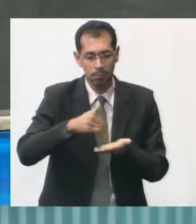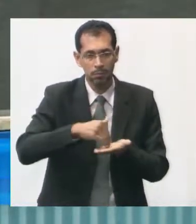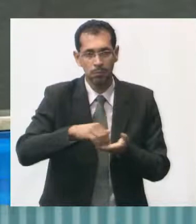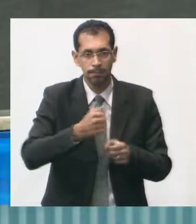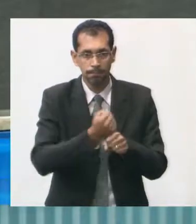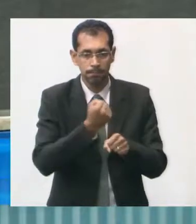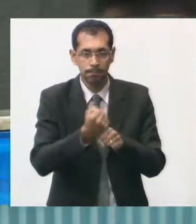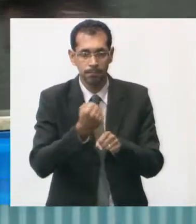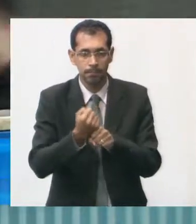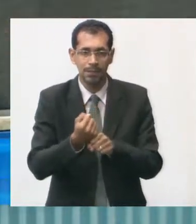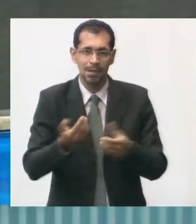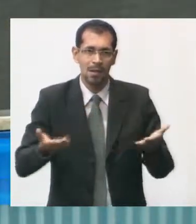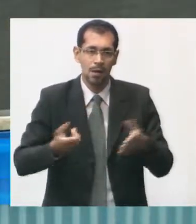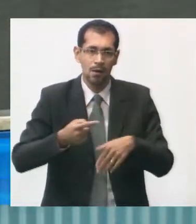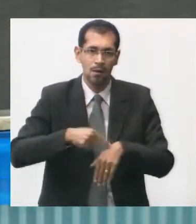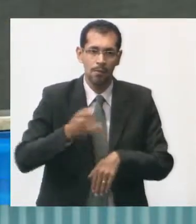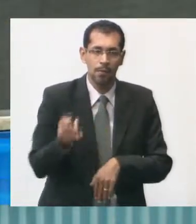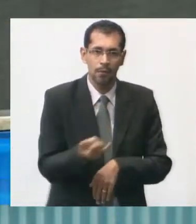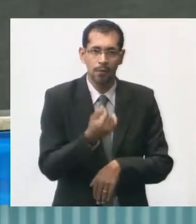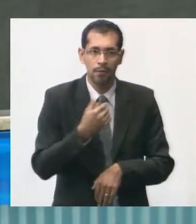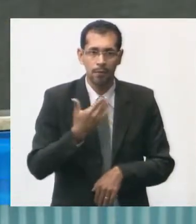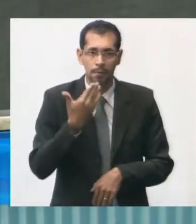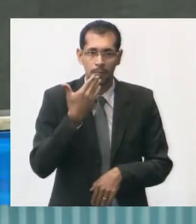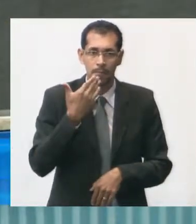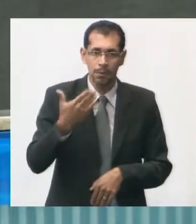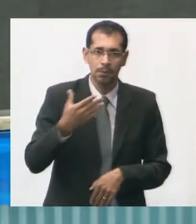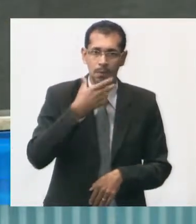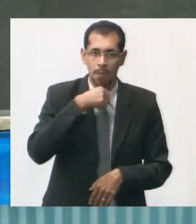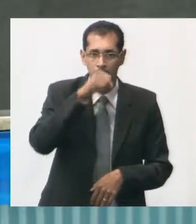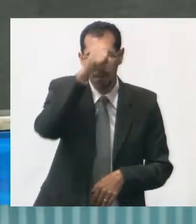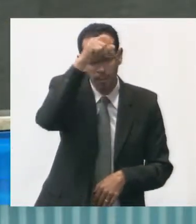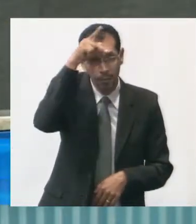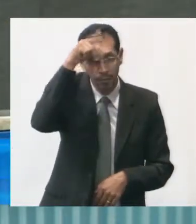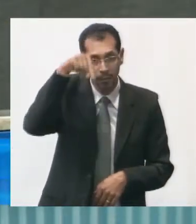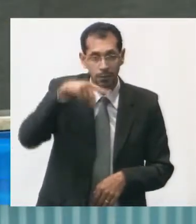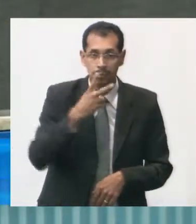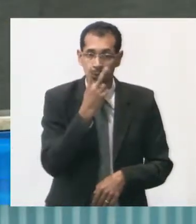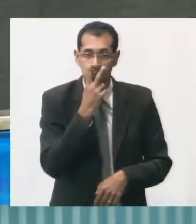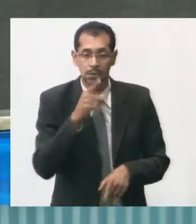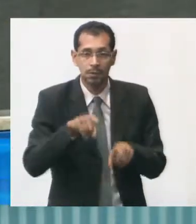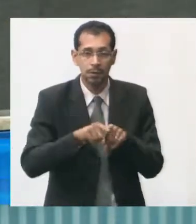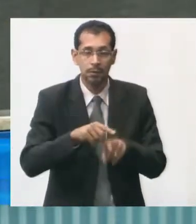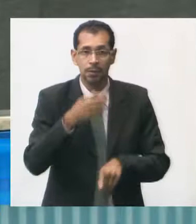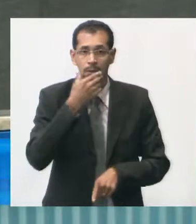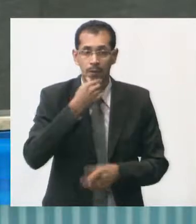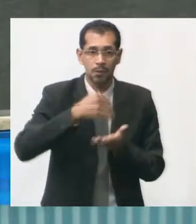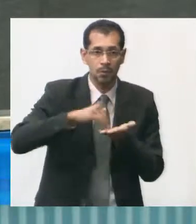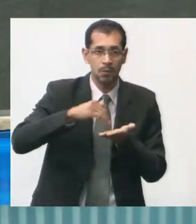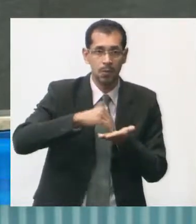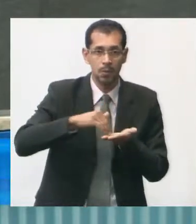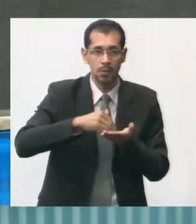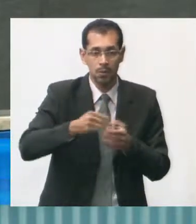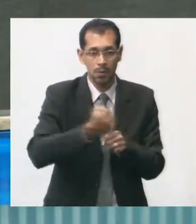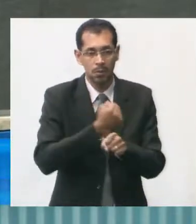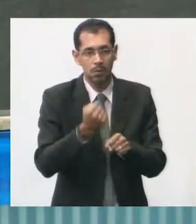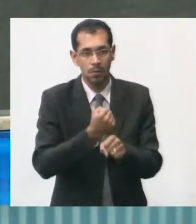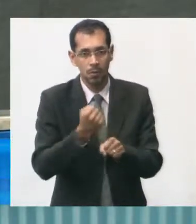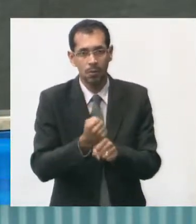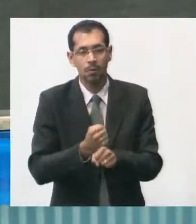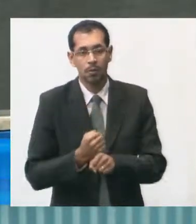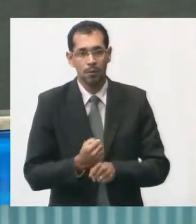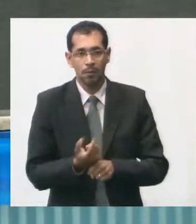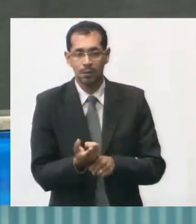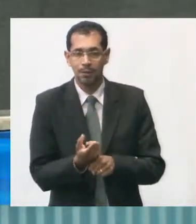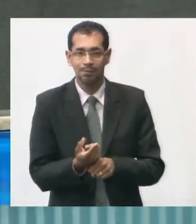de Vitória, peço ao secretário de Obras, Serginho, também a gente solicita ao